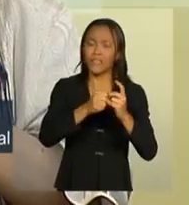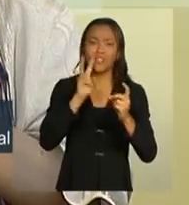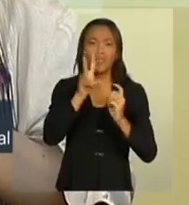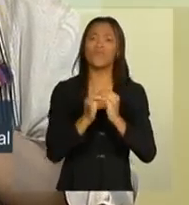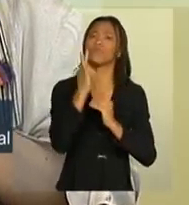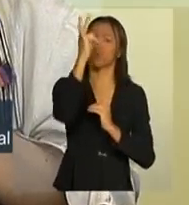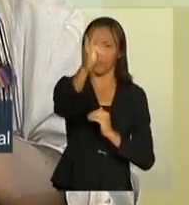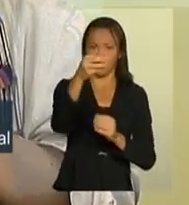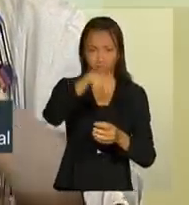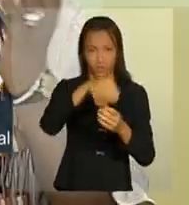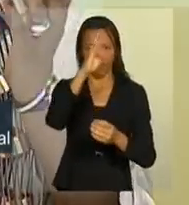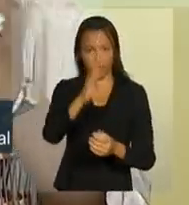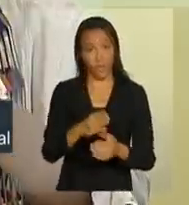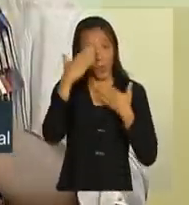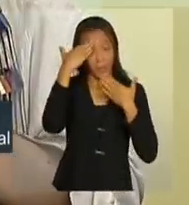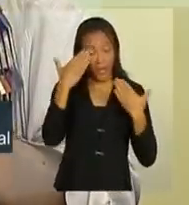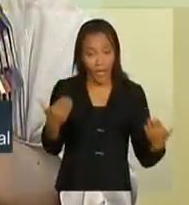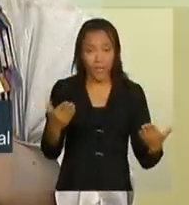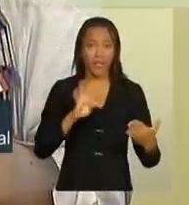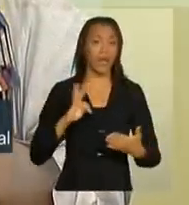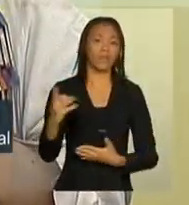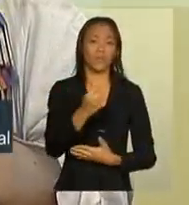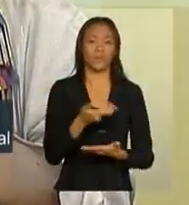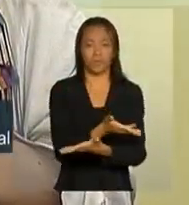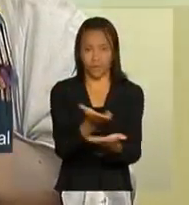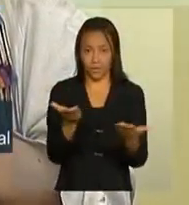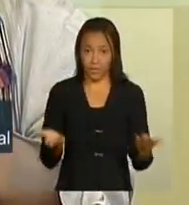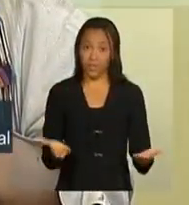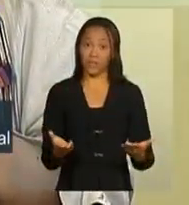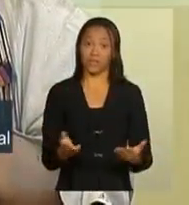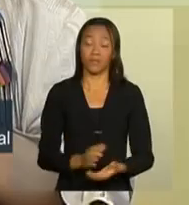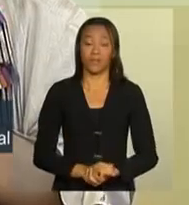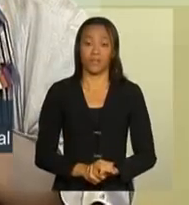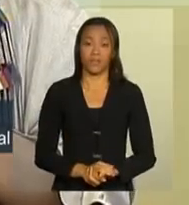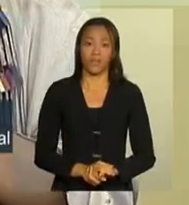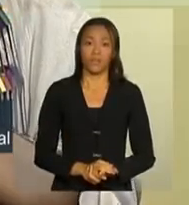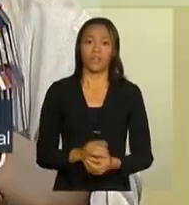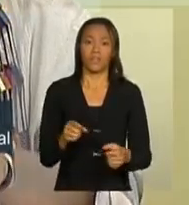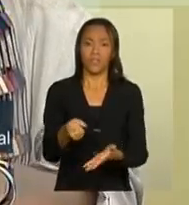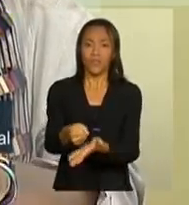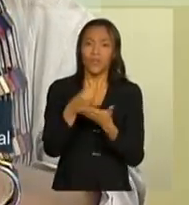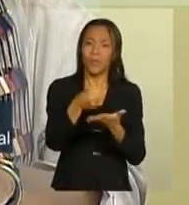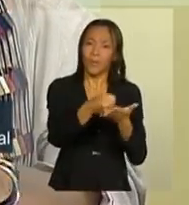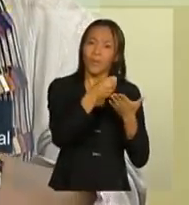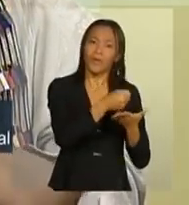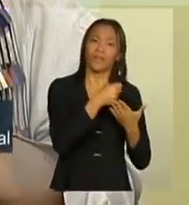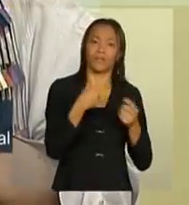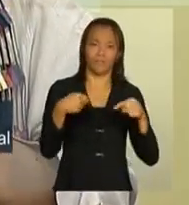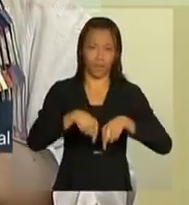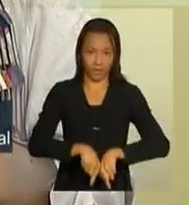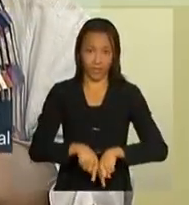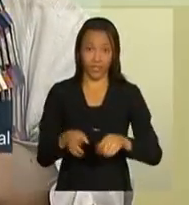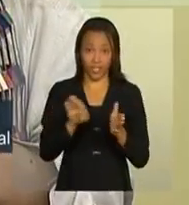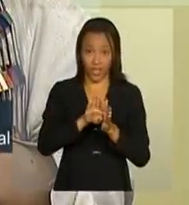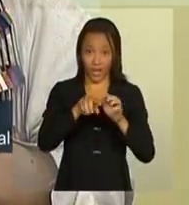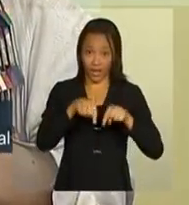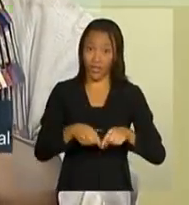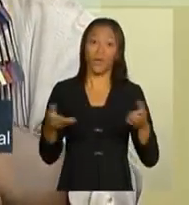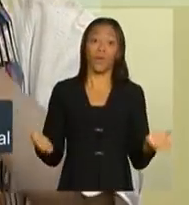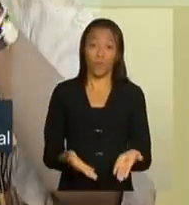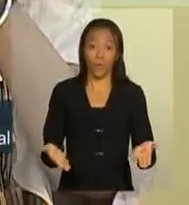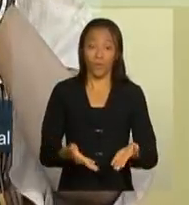brasileira. Eh, muito obrigada a todos vocês que nos eh auxiliaram a chegar até aqui esse